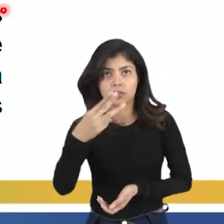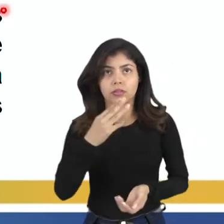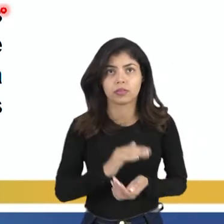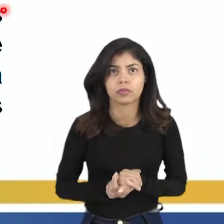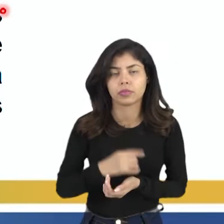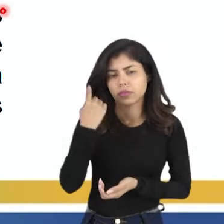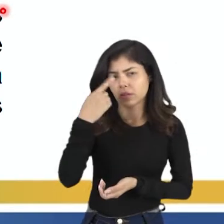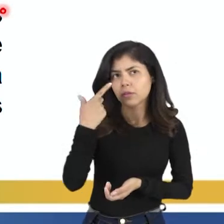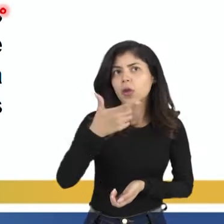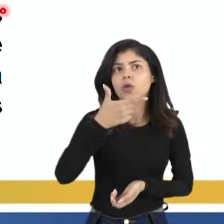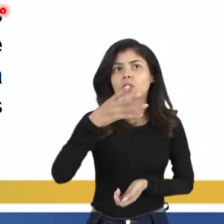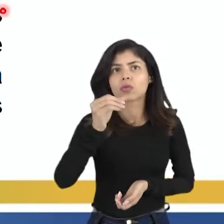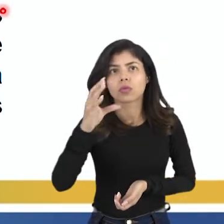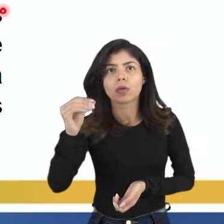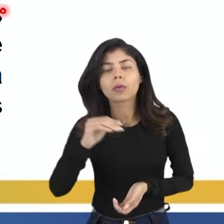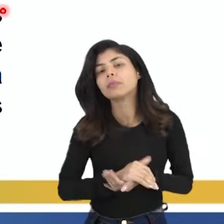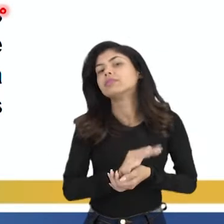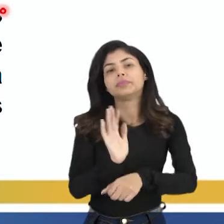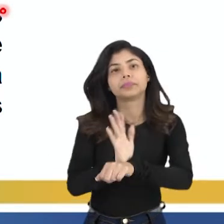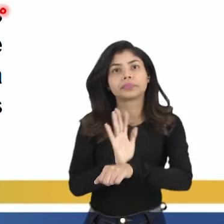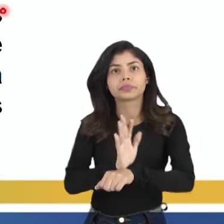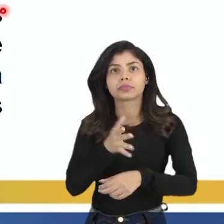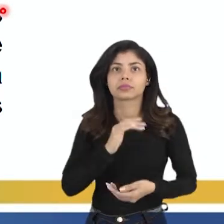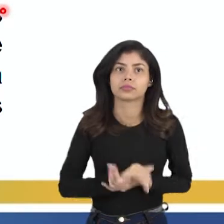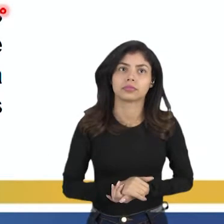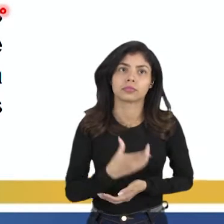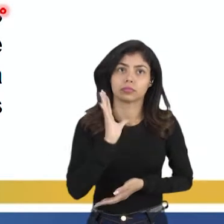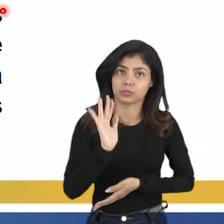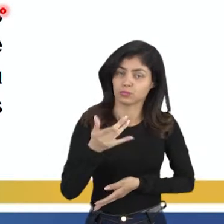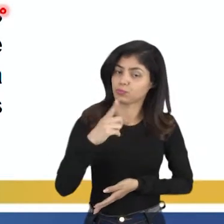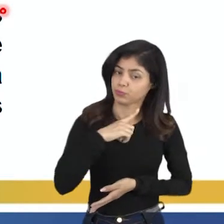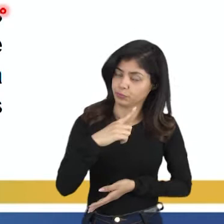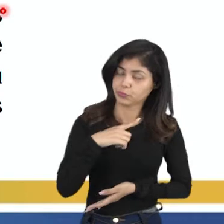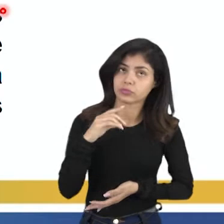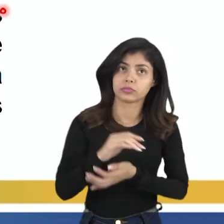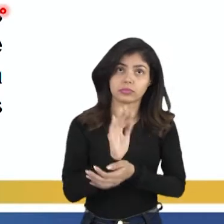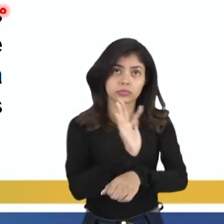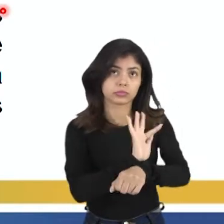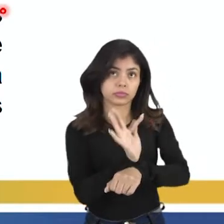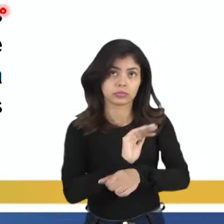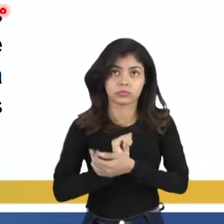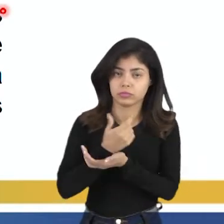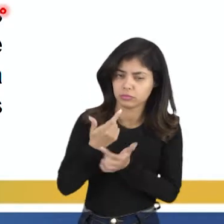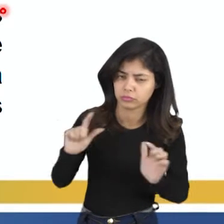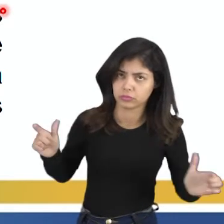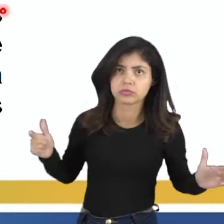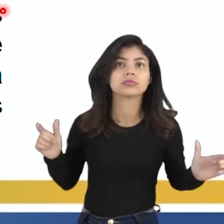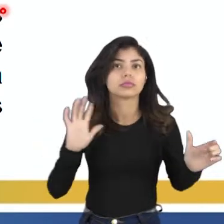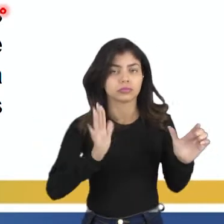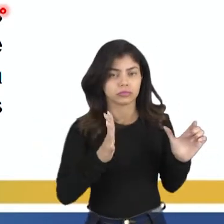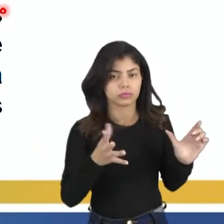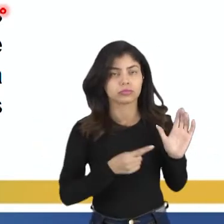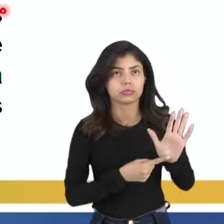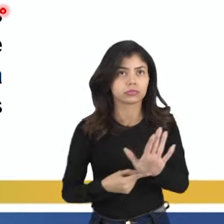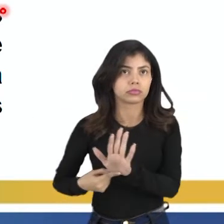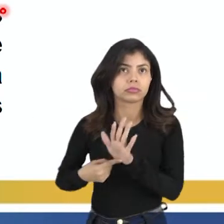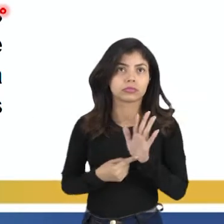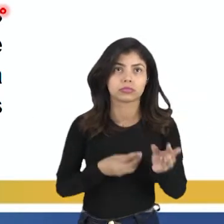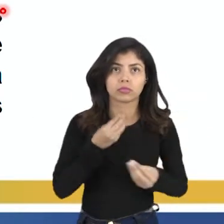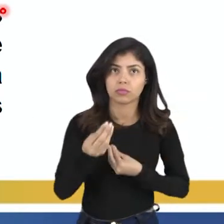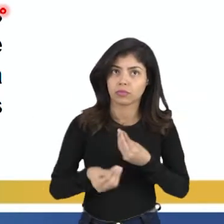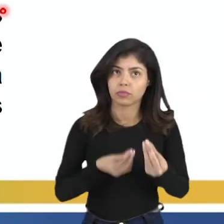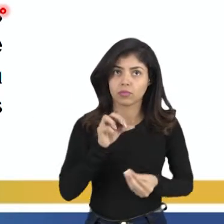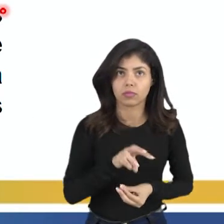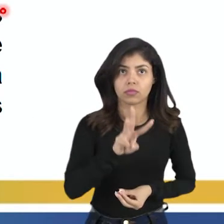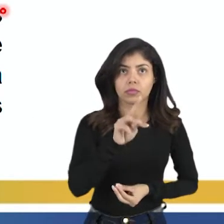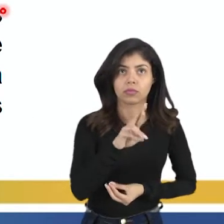Espanha, 200 salas de cinema já oferecem o recurso e filmes de grandes estúdios já exibidos, com